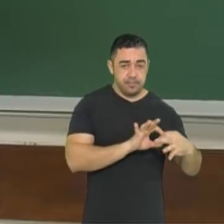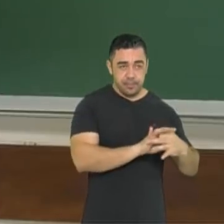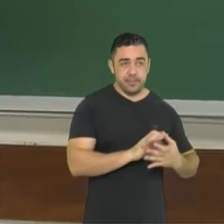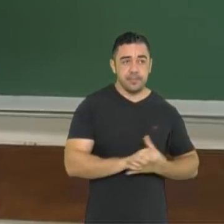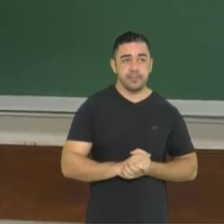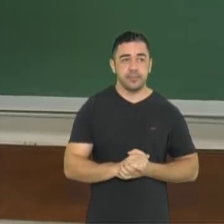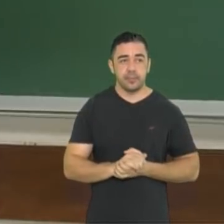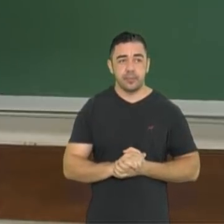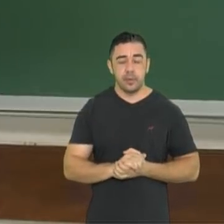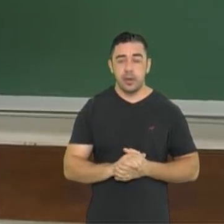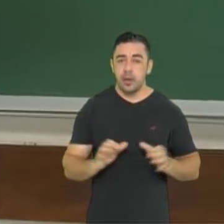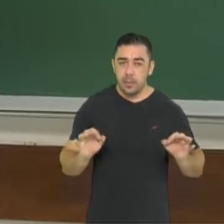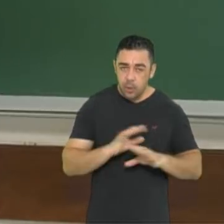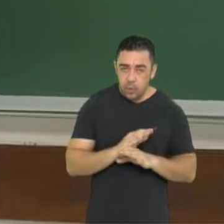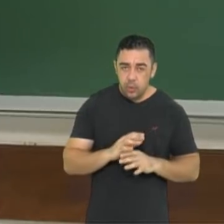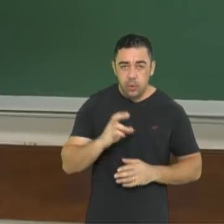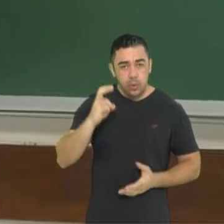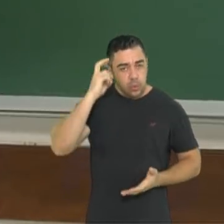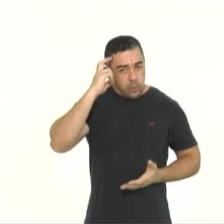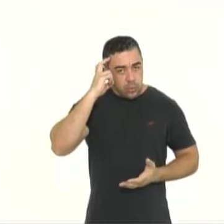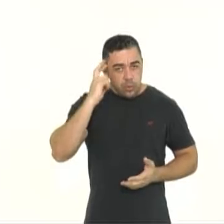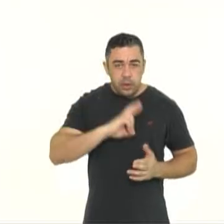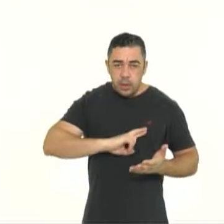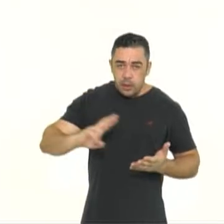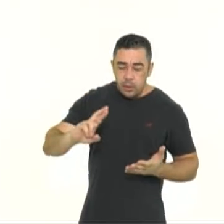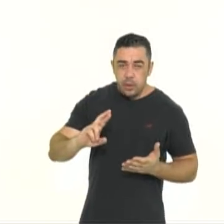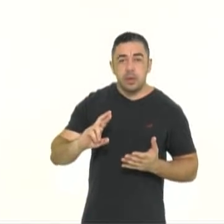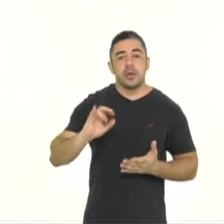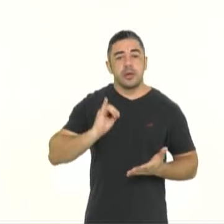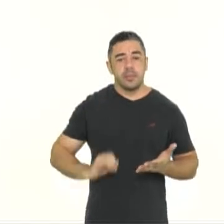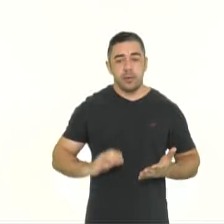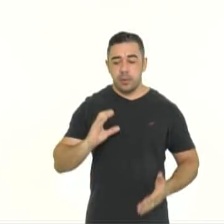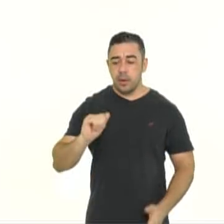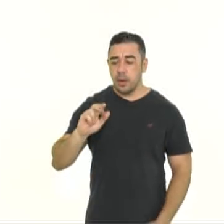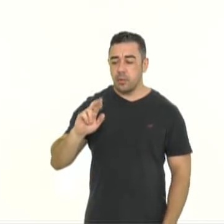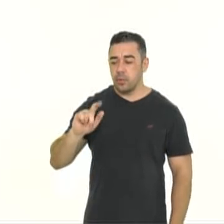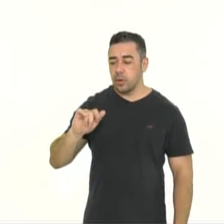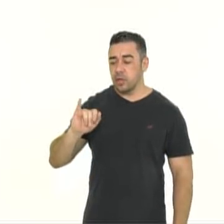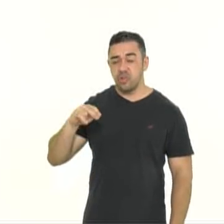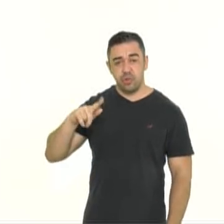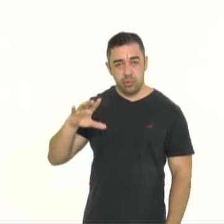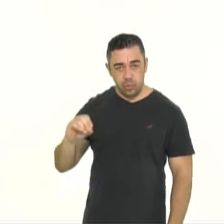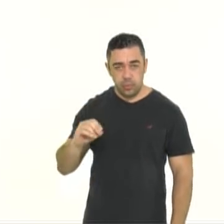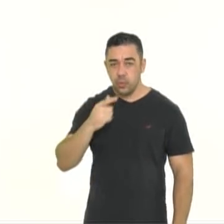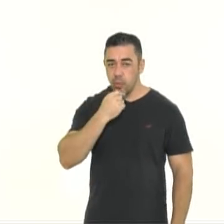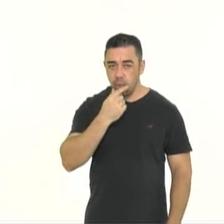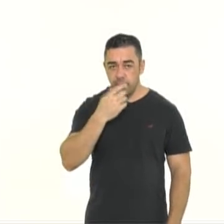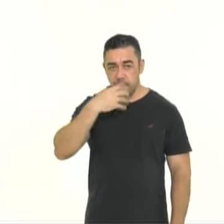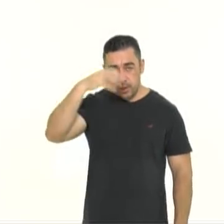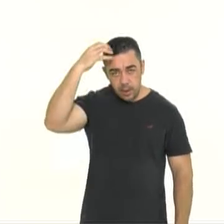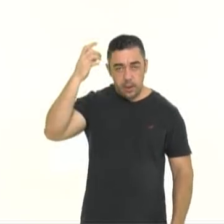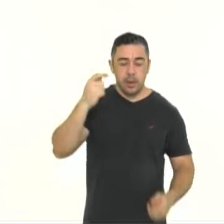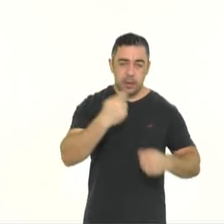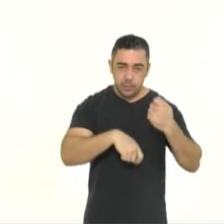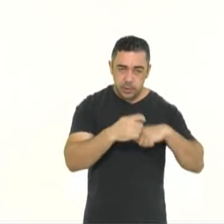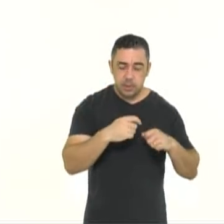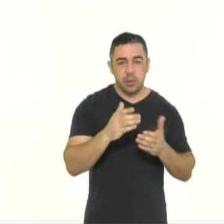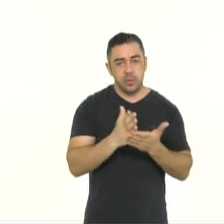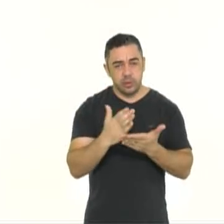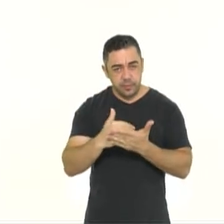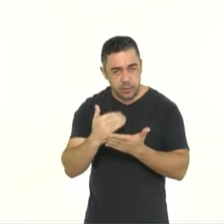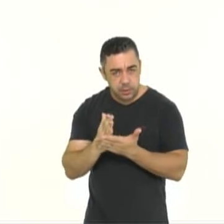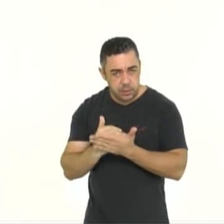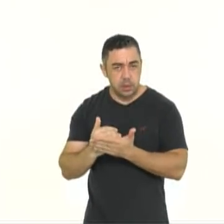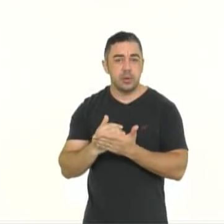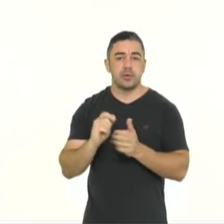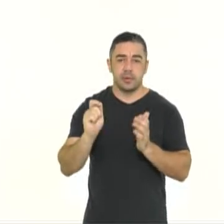aproximação. Fechou? Cultura e religiosidade, Império Carolíngio. Pegamos aqui, então, Carlos Magno, Império, Administração e a divisão com o